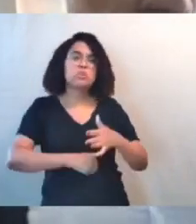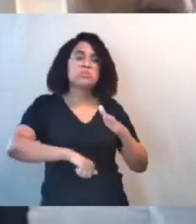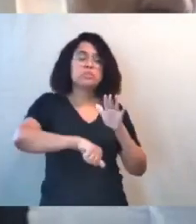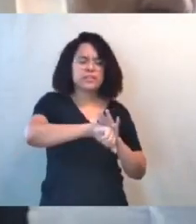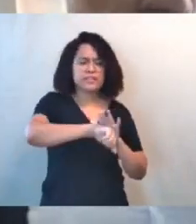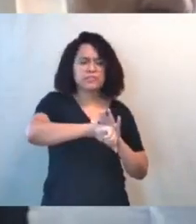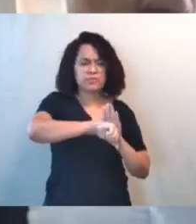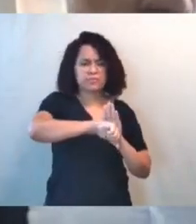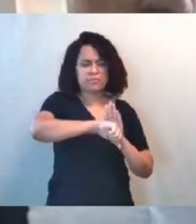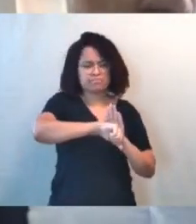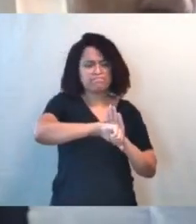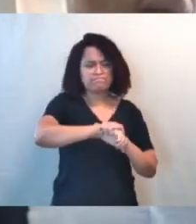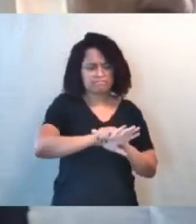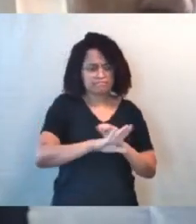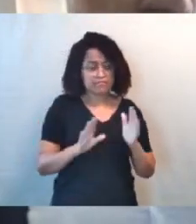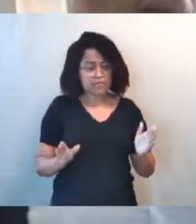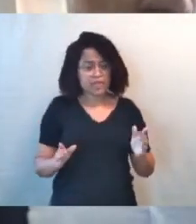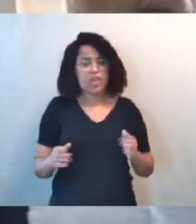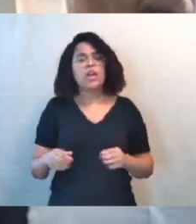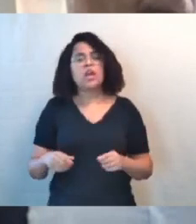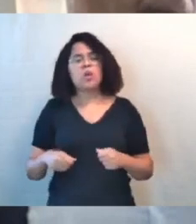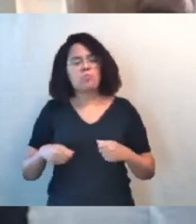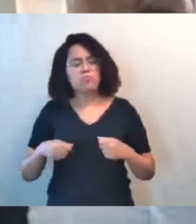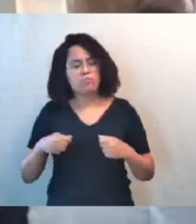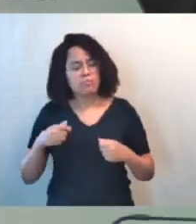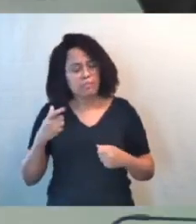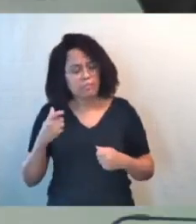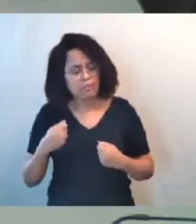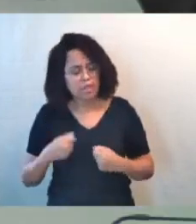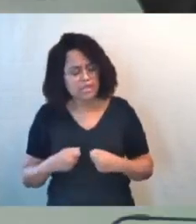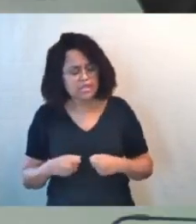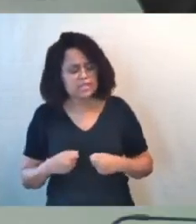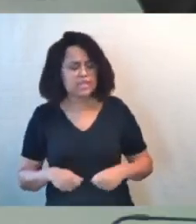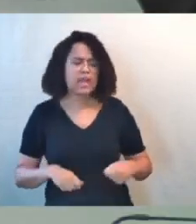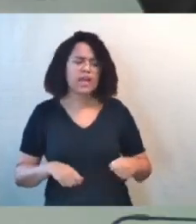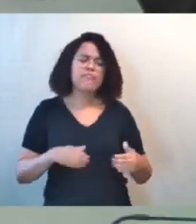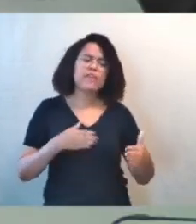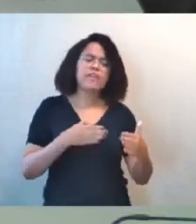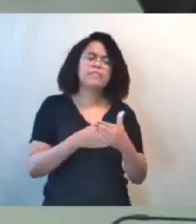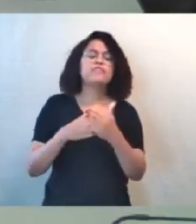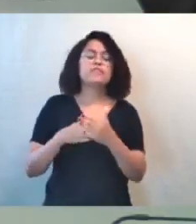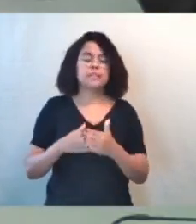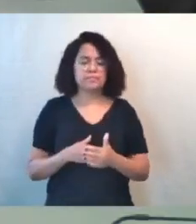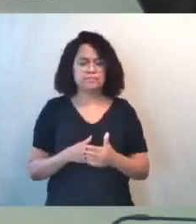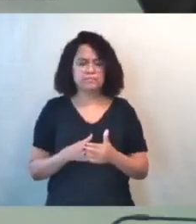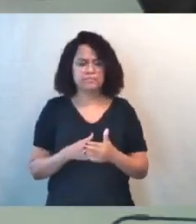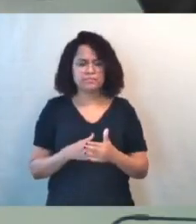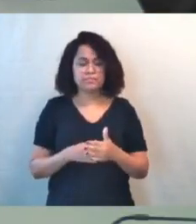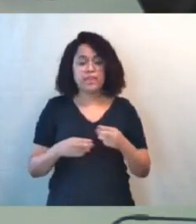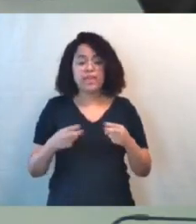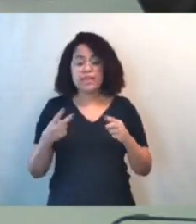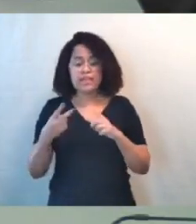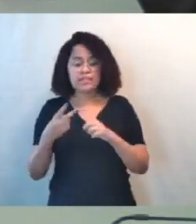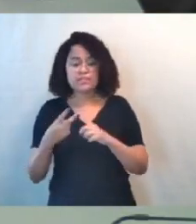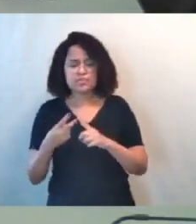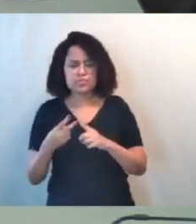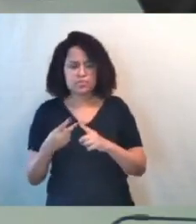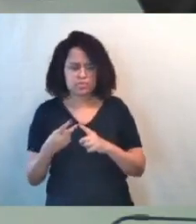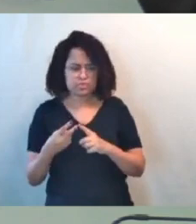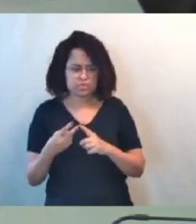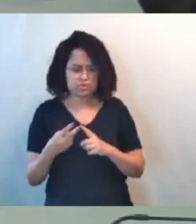Francisco, que eu não me referi ao André. Agora, doutor Francisco, se o senhor falar para mim, o senhor vai ter que falar nesse microfone, que o senhor vê